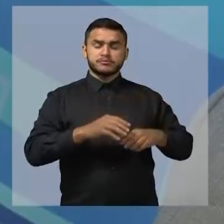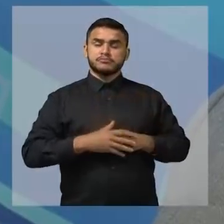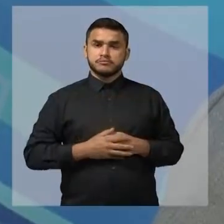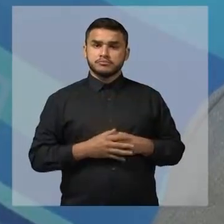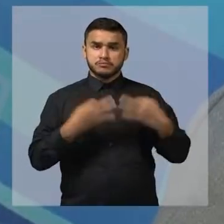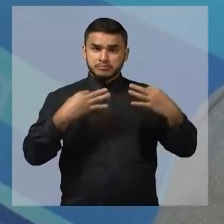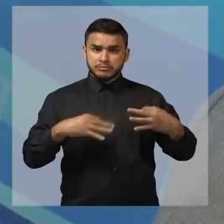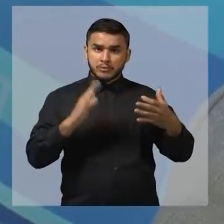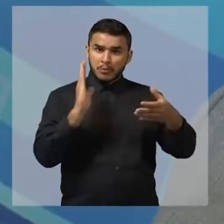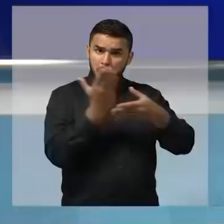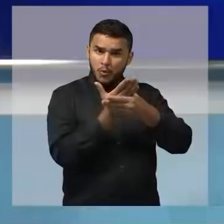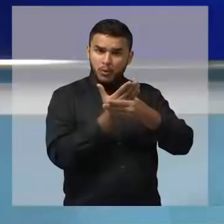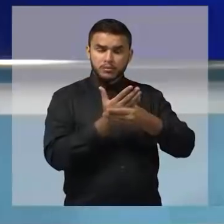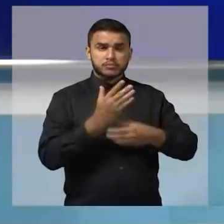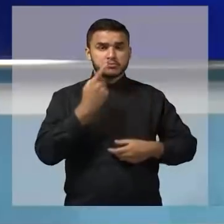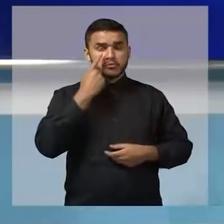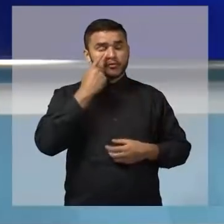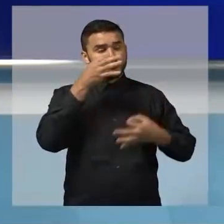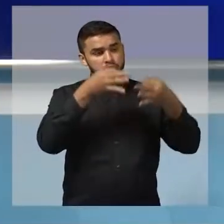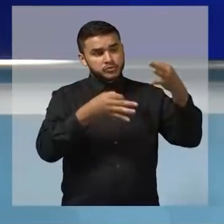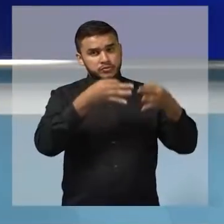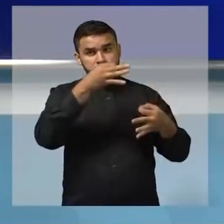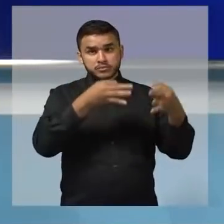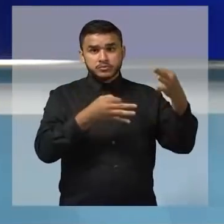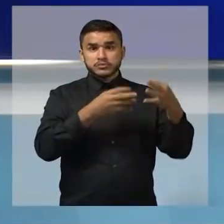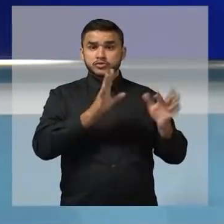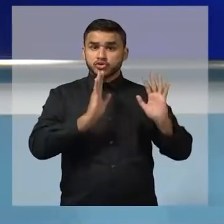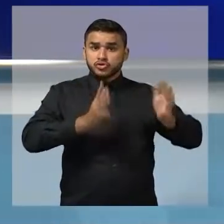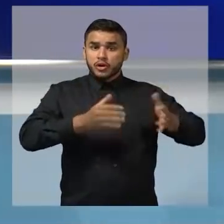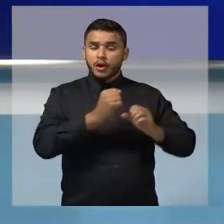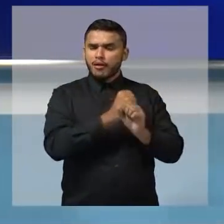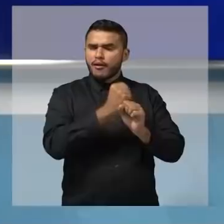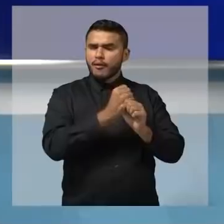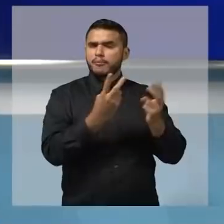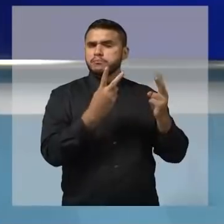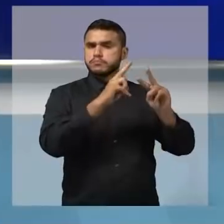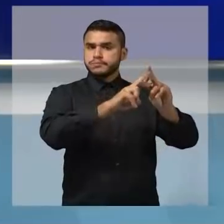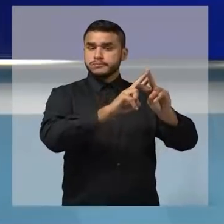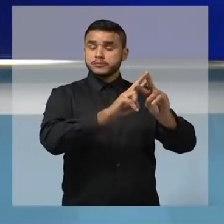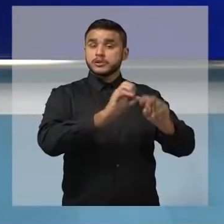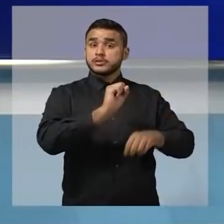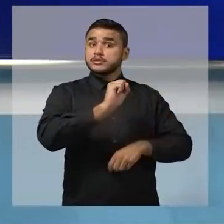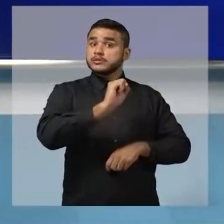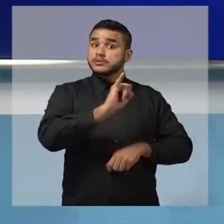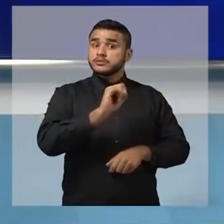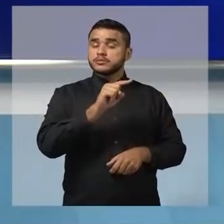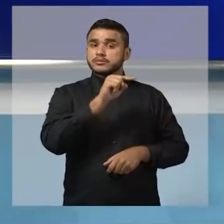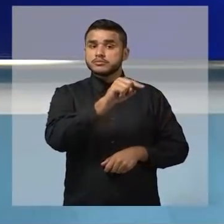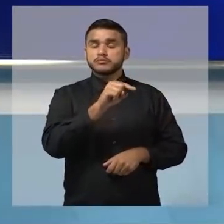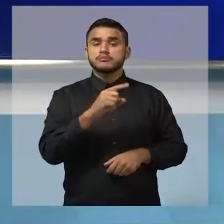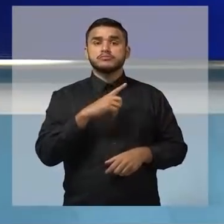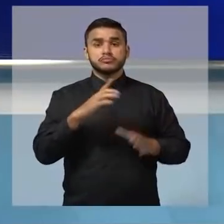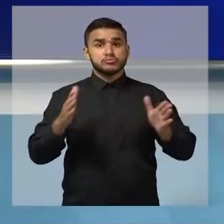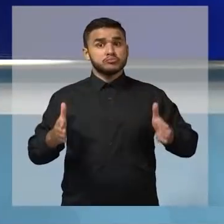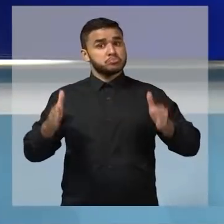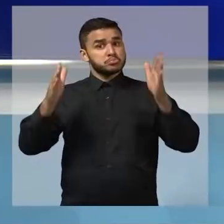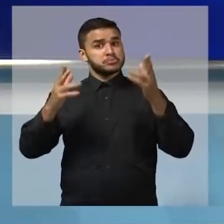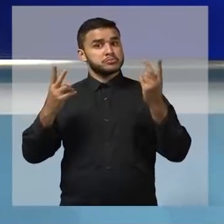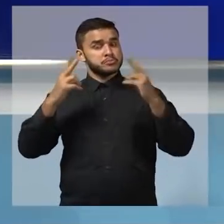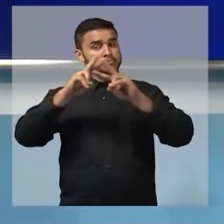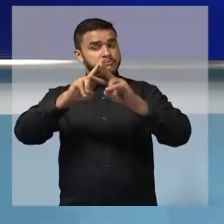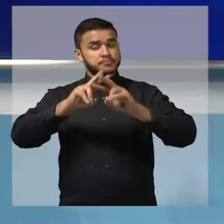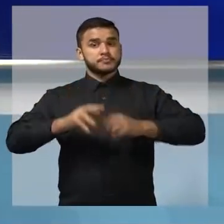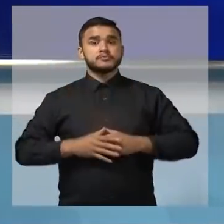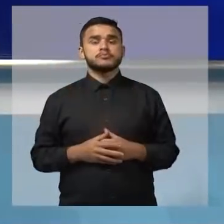juiz julga e condena e o Estado o coloca no sistema prisional, o problema está